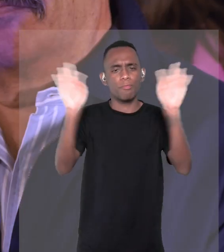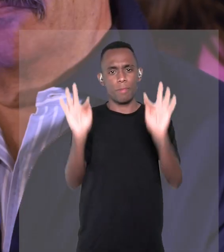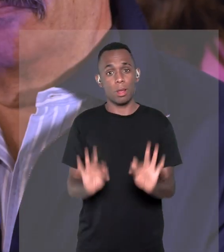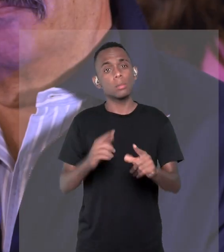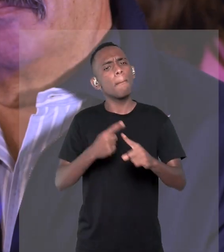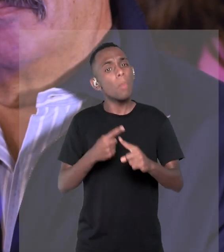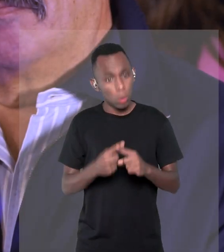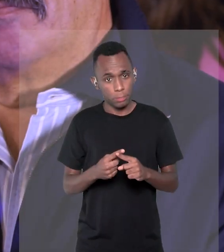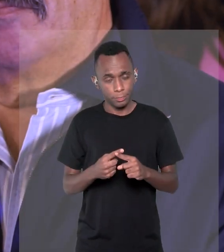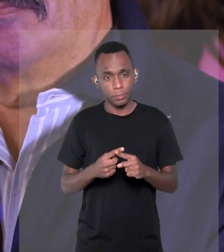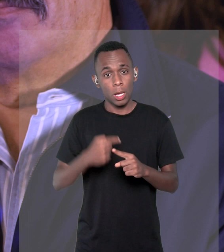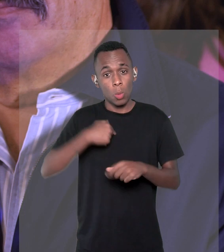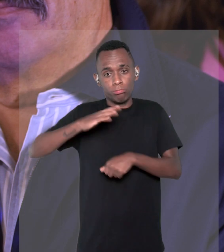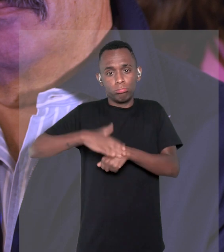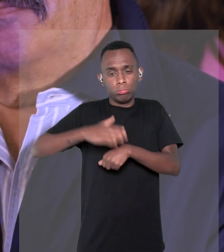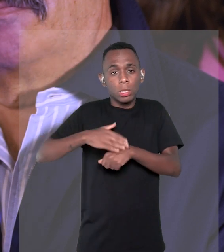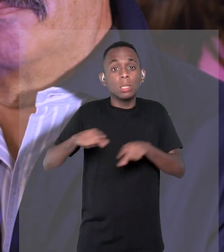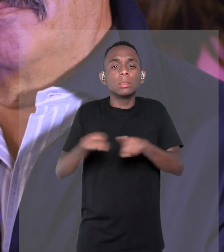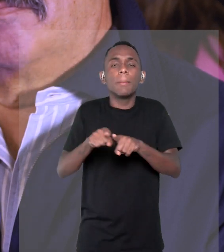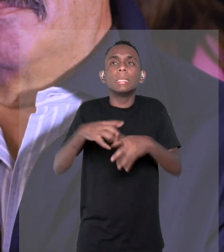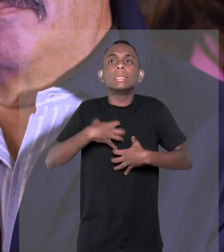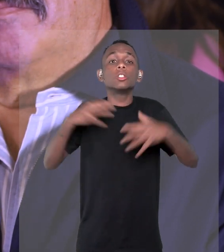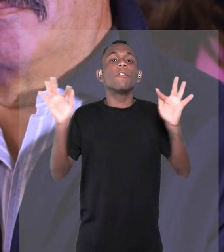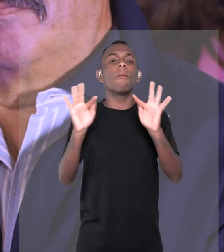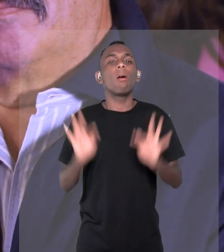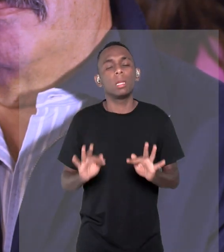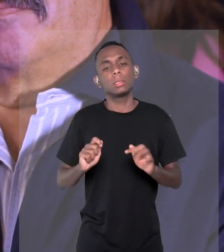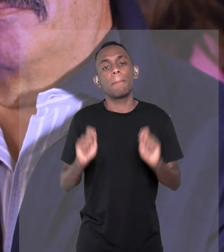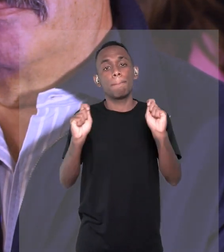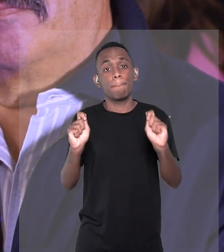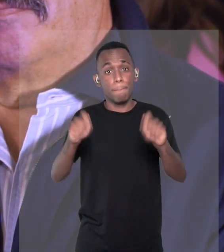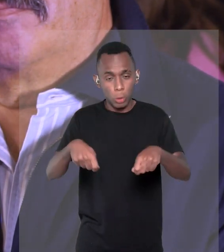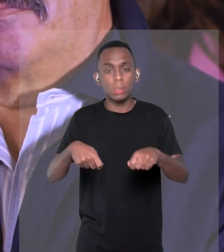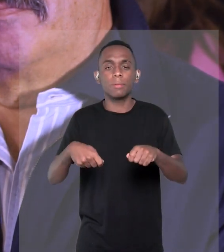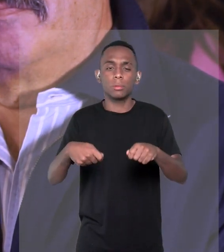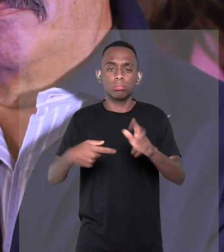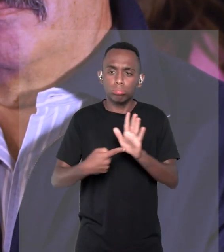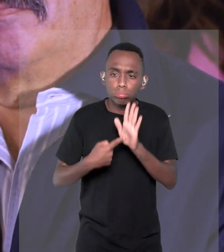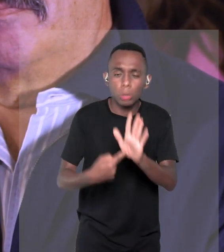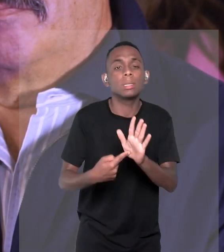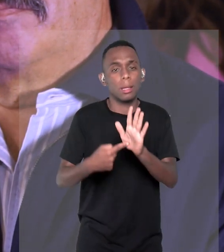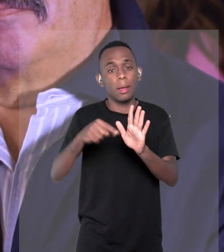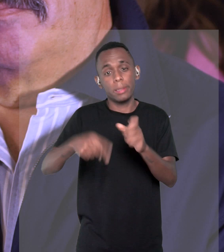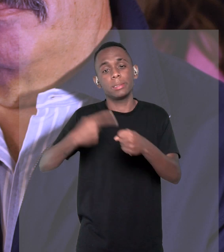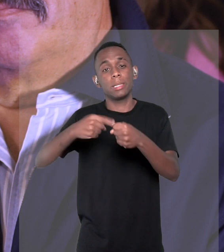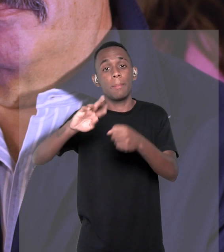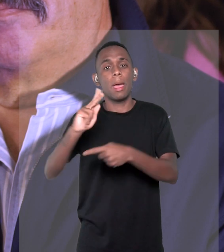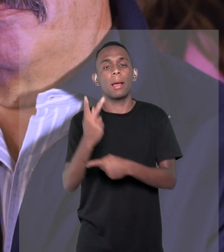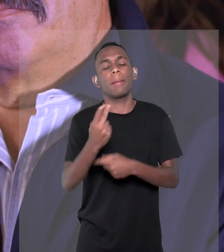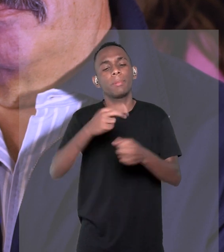estar trazendo a BH a Revista Brasileira. A Revista Brasileira tem